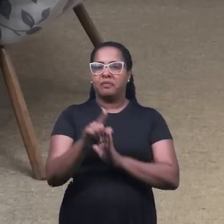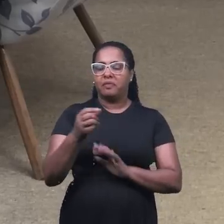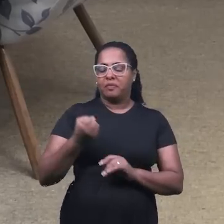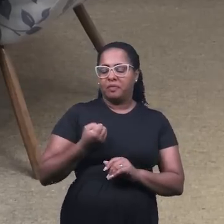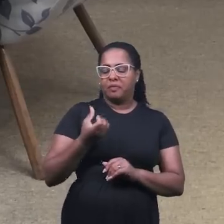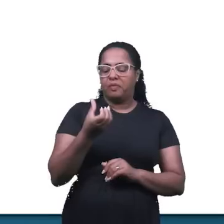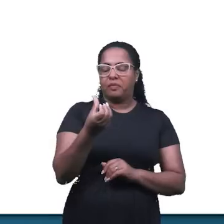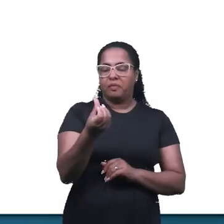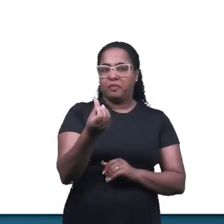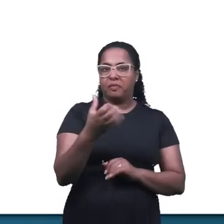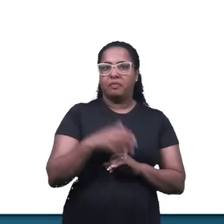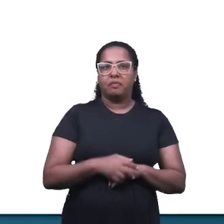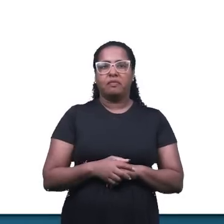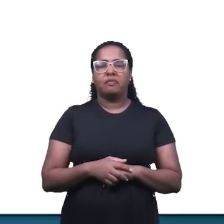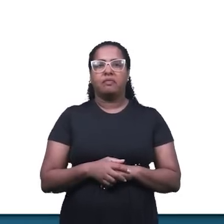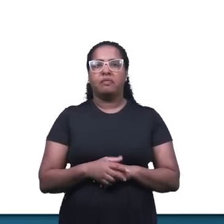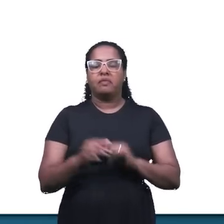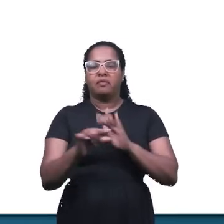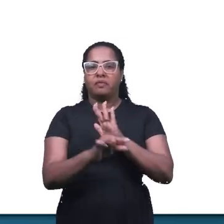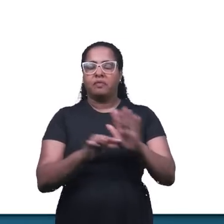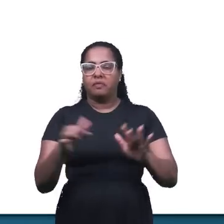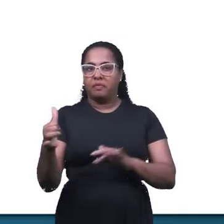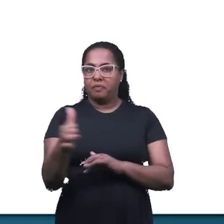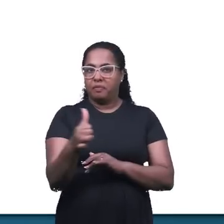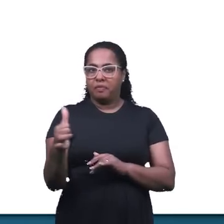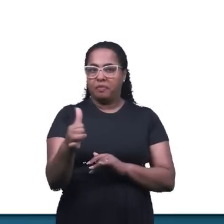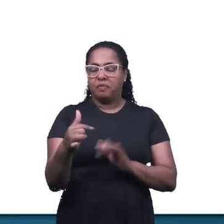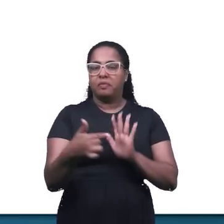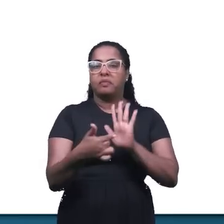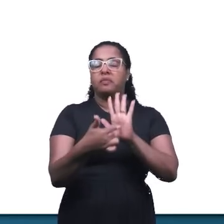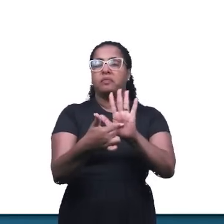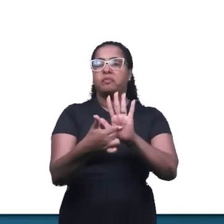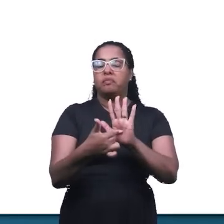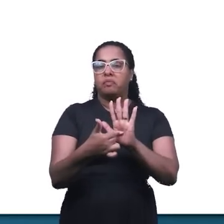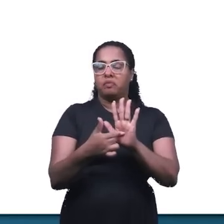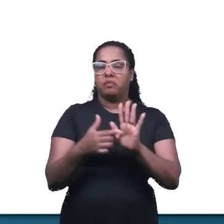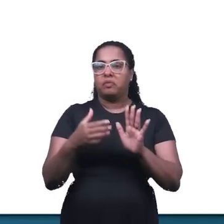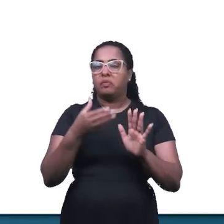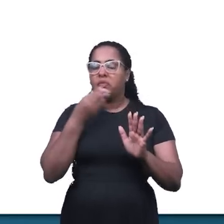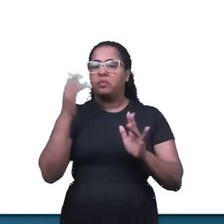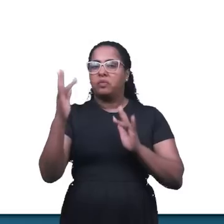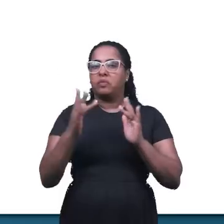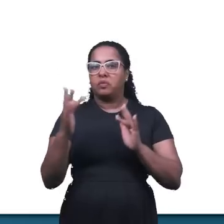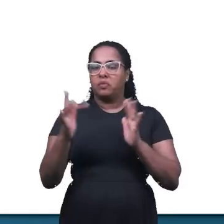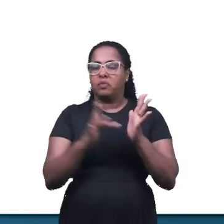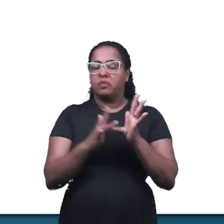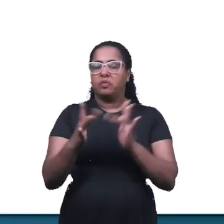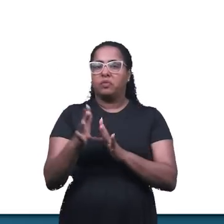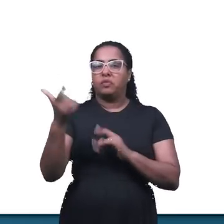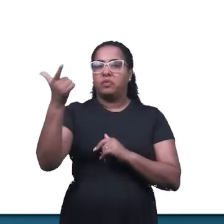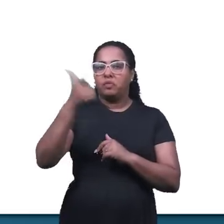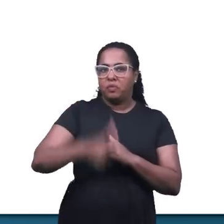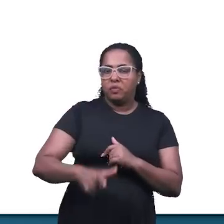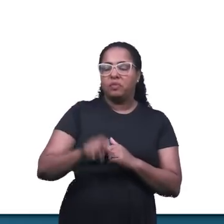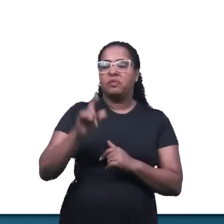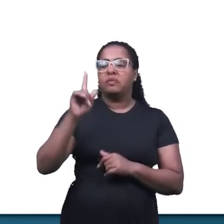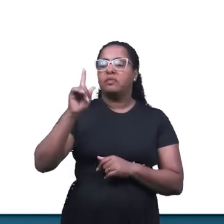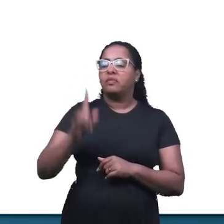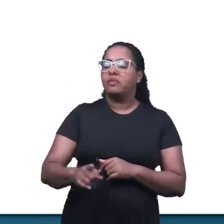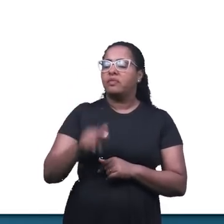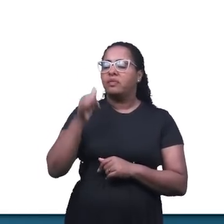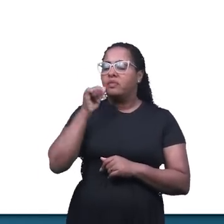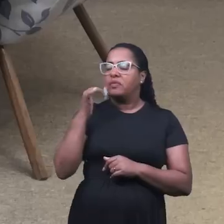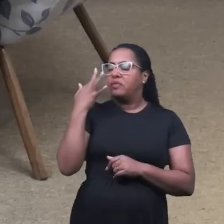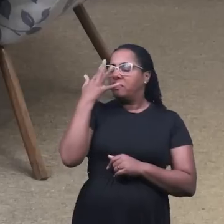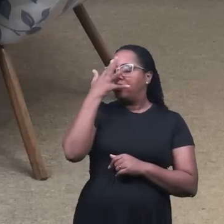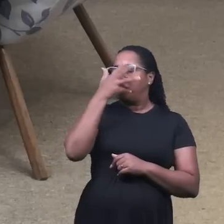número 6. Ainda no verso 1, por que o noivo Jesus repete a expressão "Eis que és